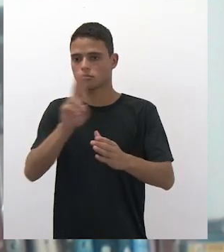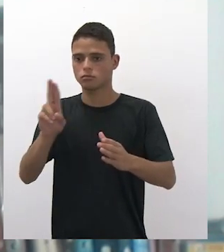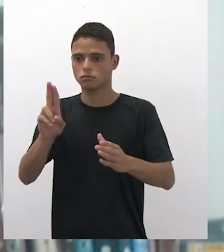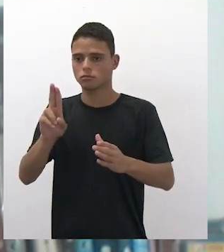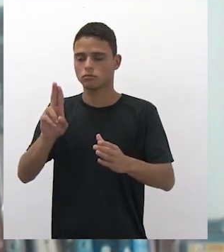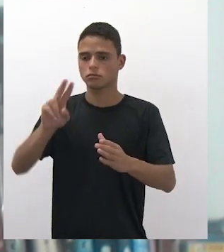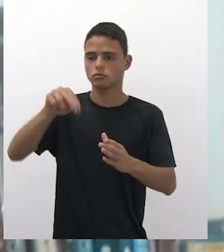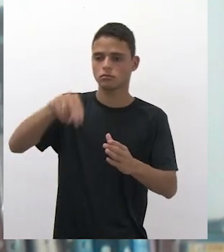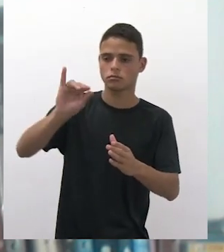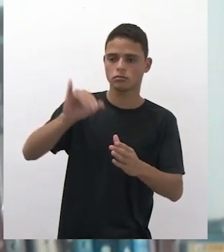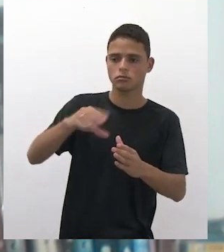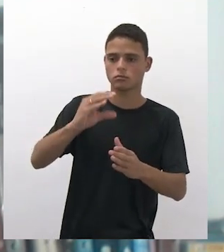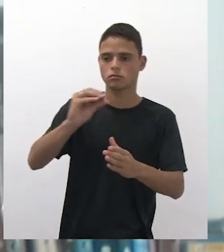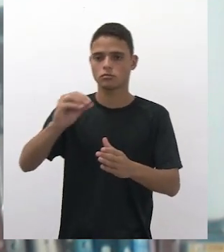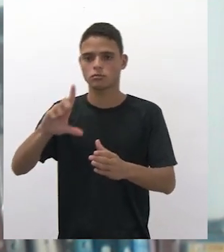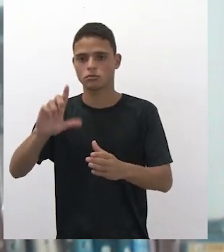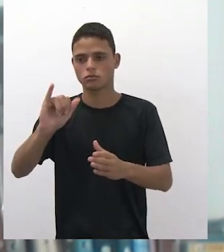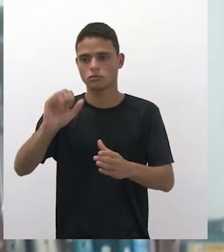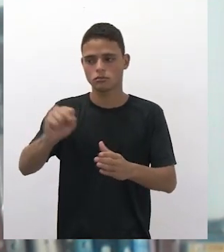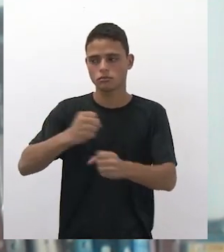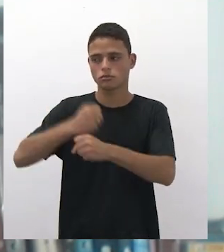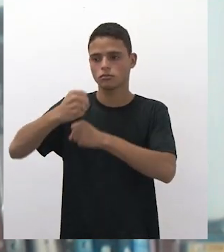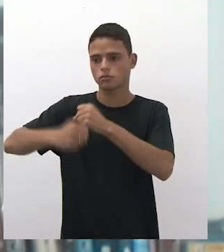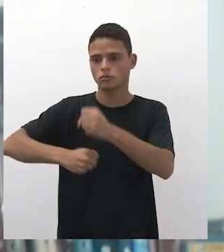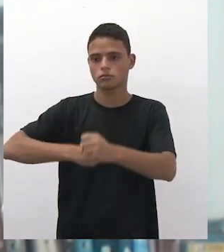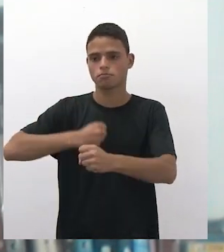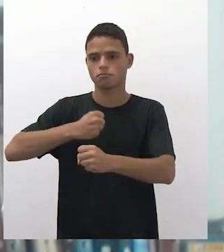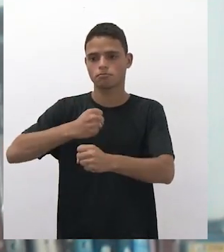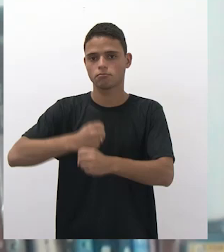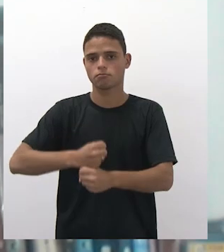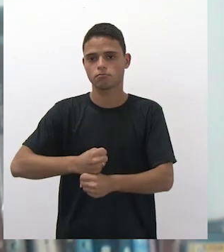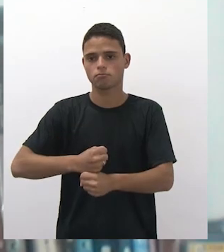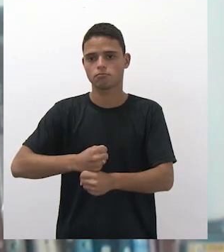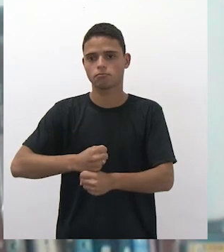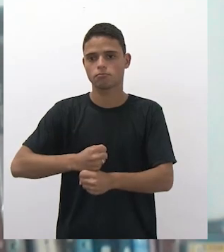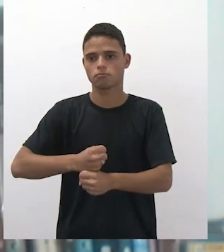Nepomuceno. Isso foi no ano de